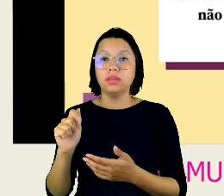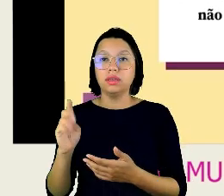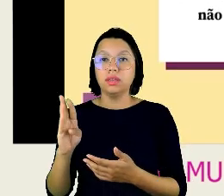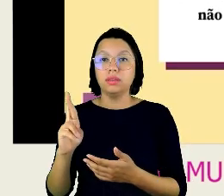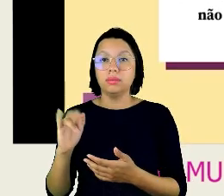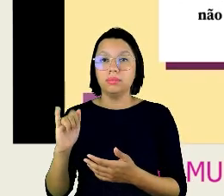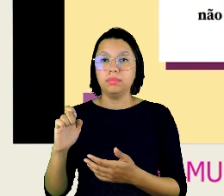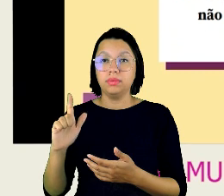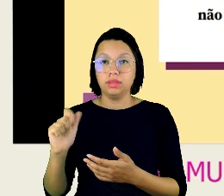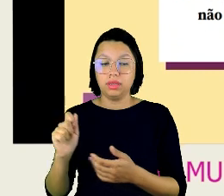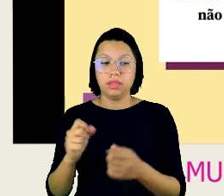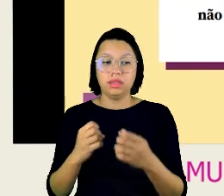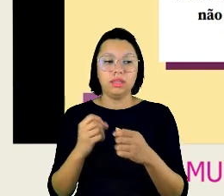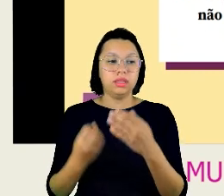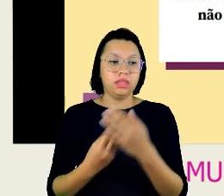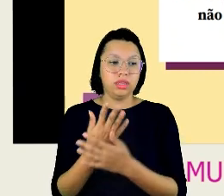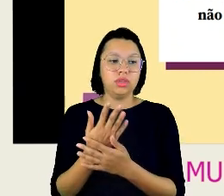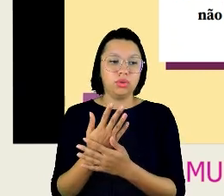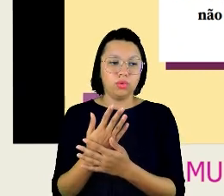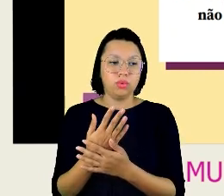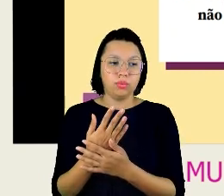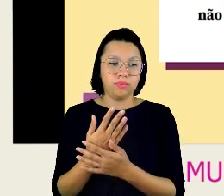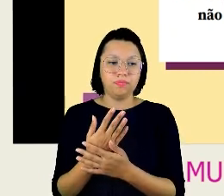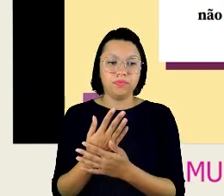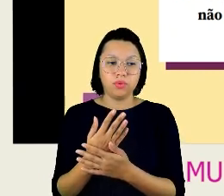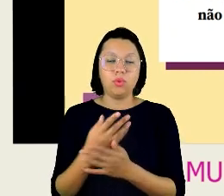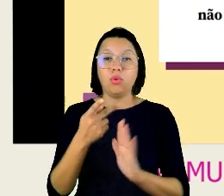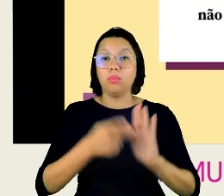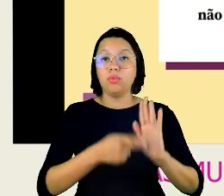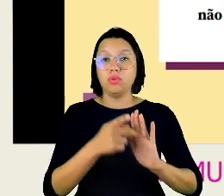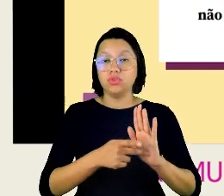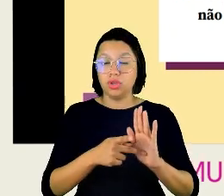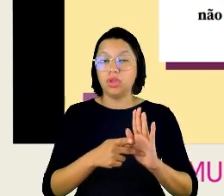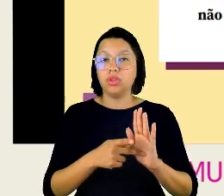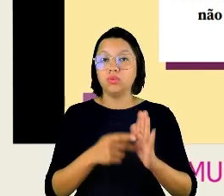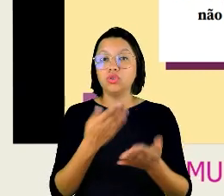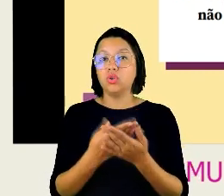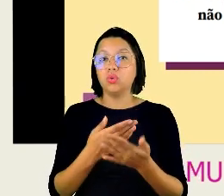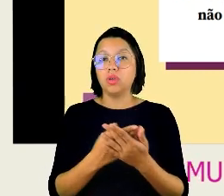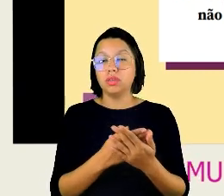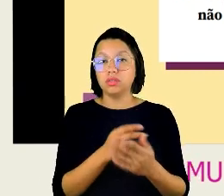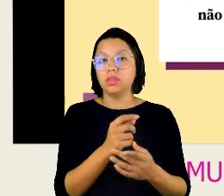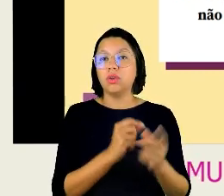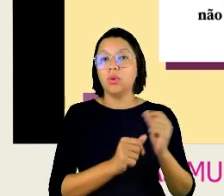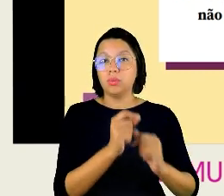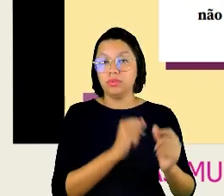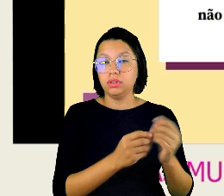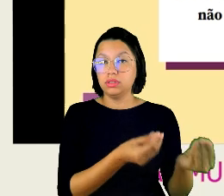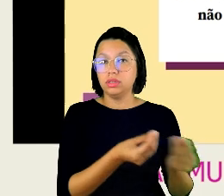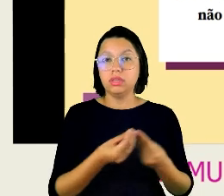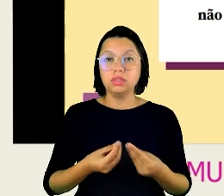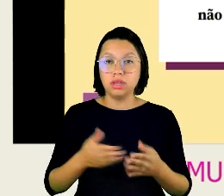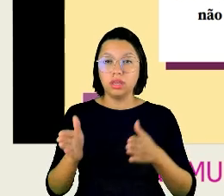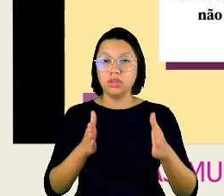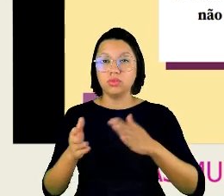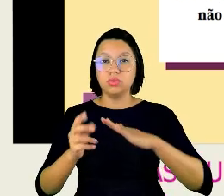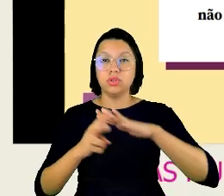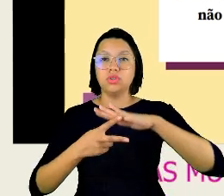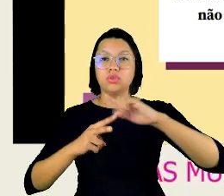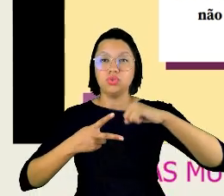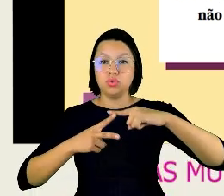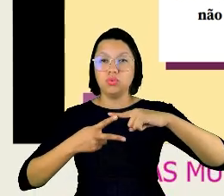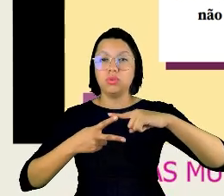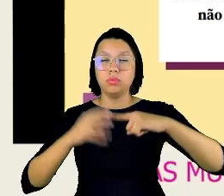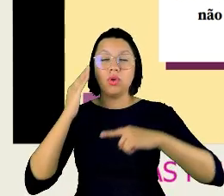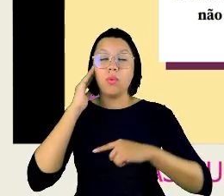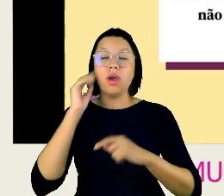né, fundadora do NuFront, que é um projeto de educação financeira. Ela traz e trouxe durante o laboratório